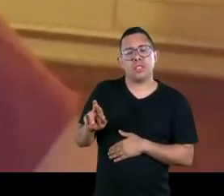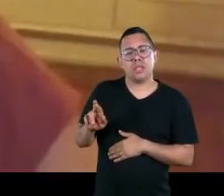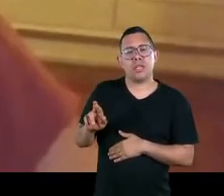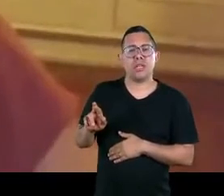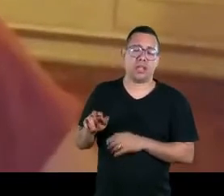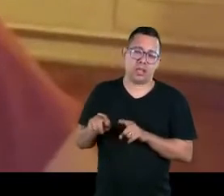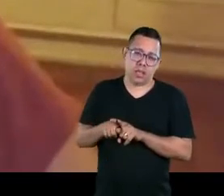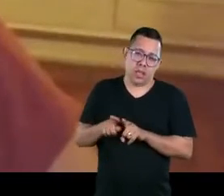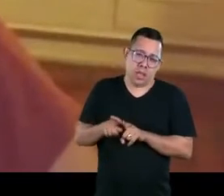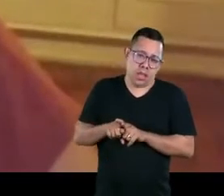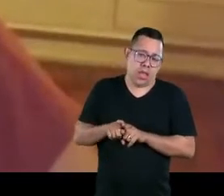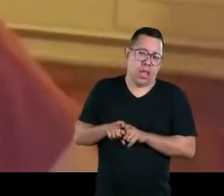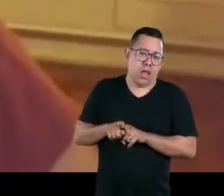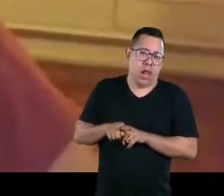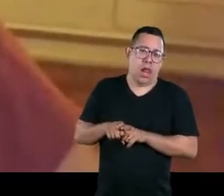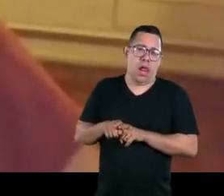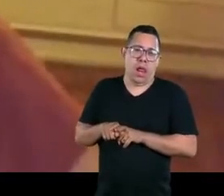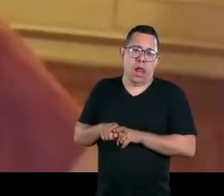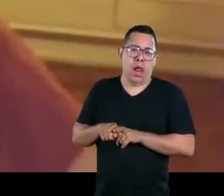único, também